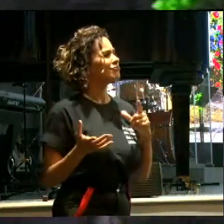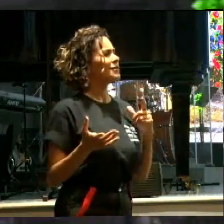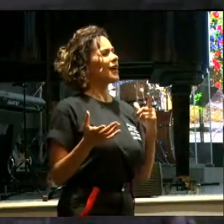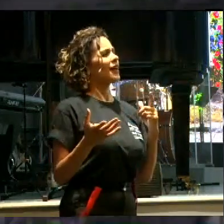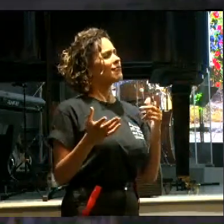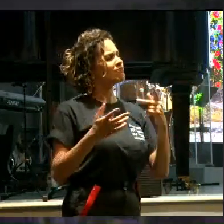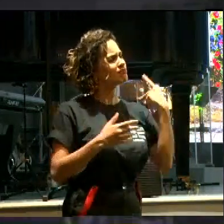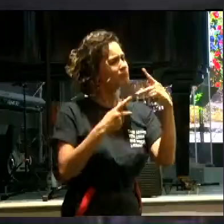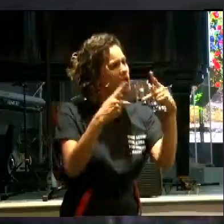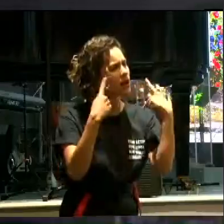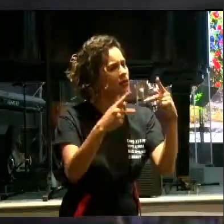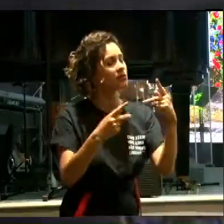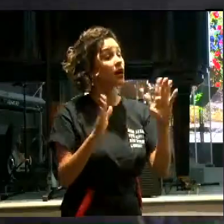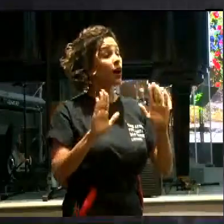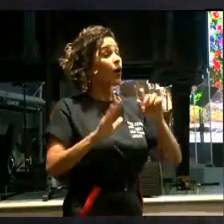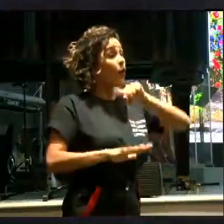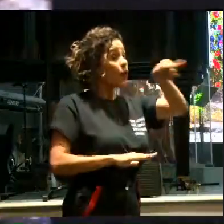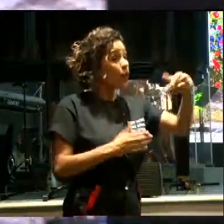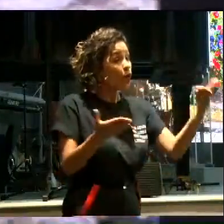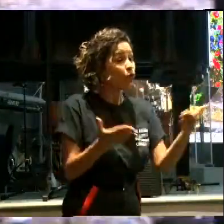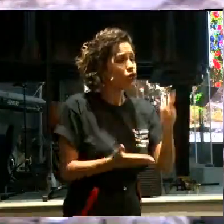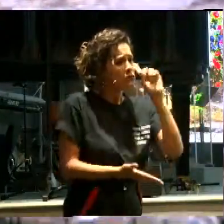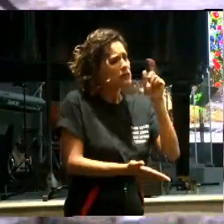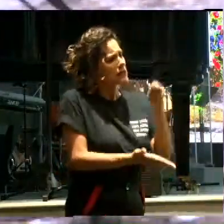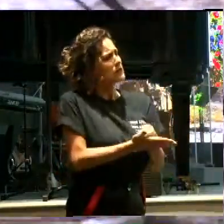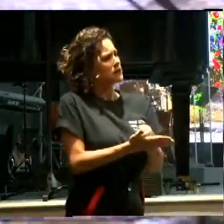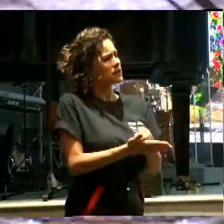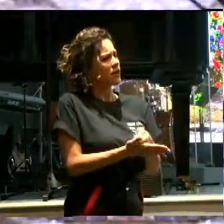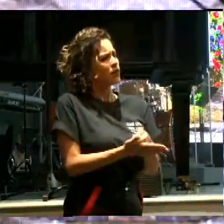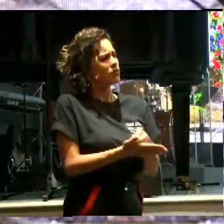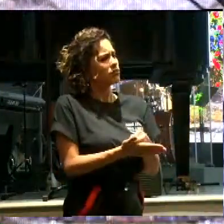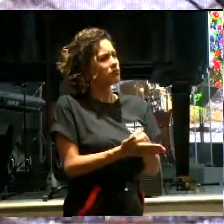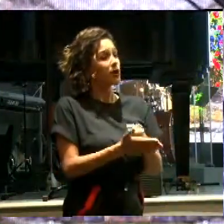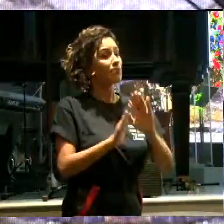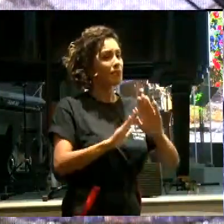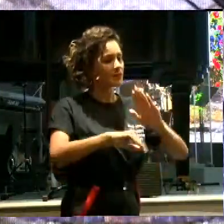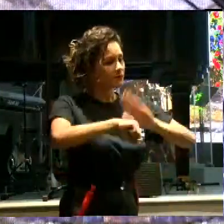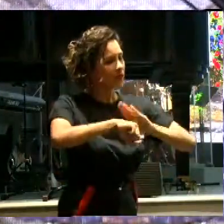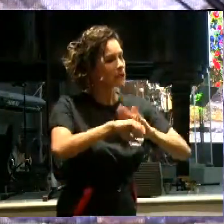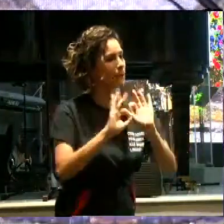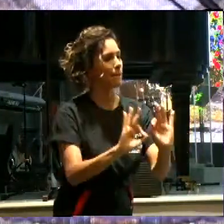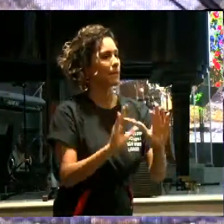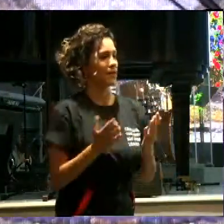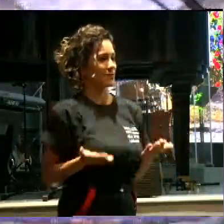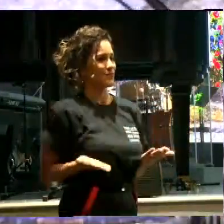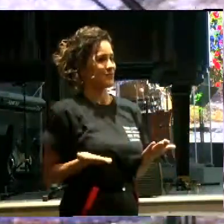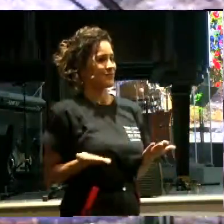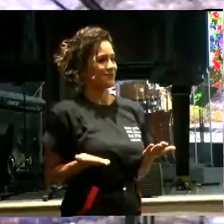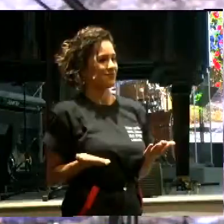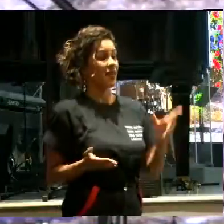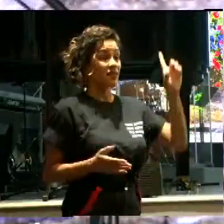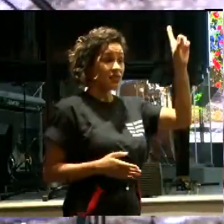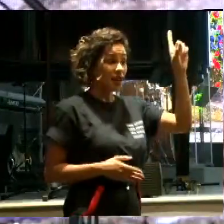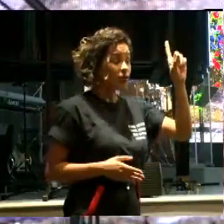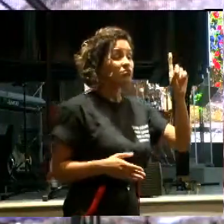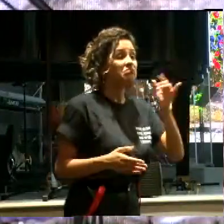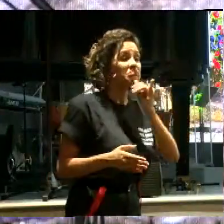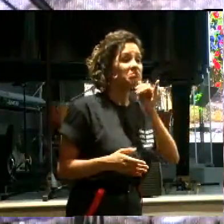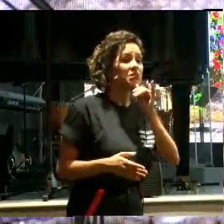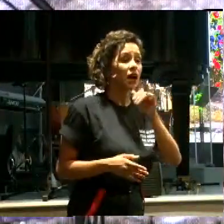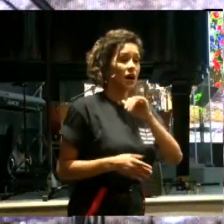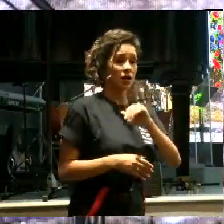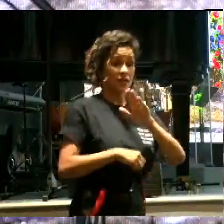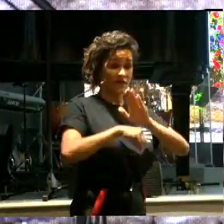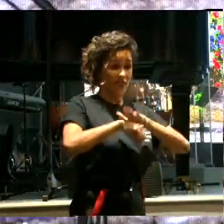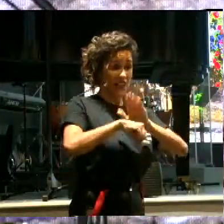decisão, você só precisa colocar em prática. Porque Deus, Ele nunca vai fazer aquilo que não